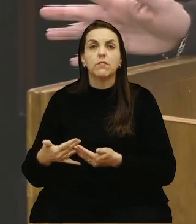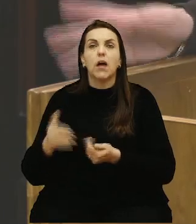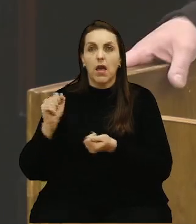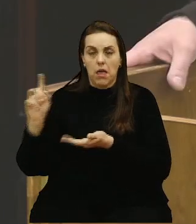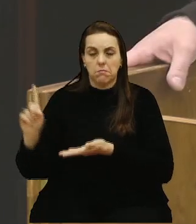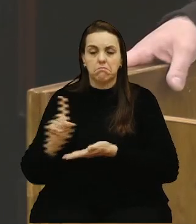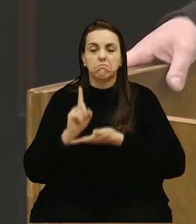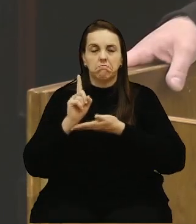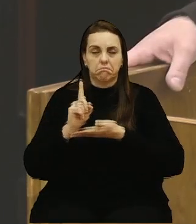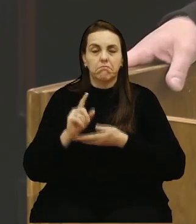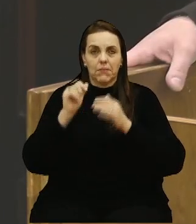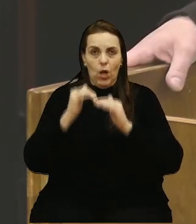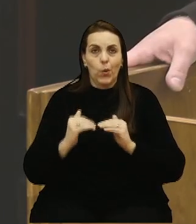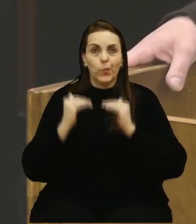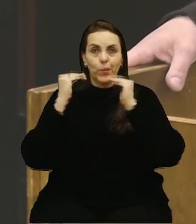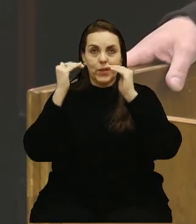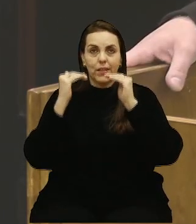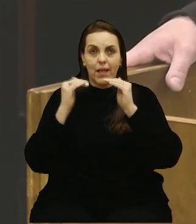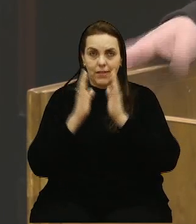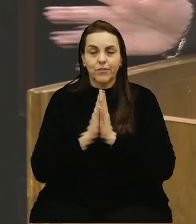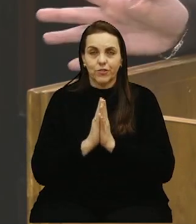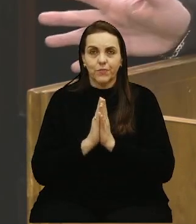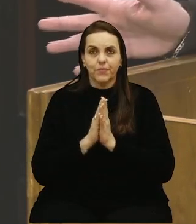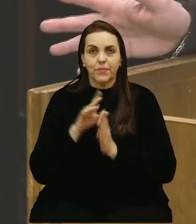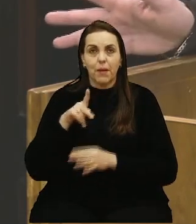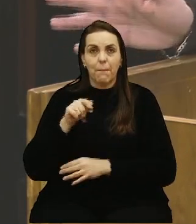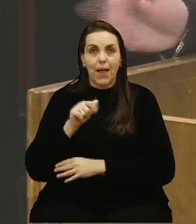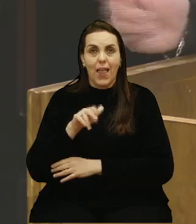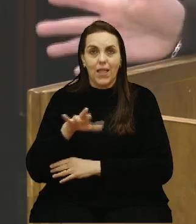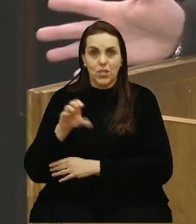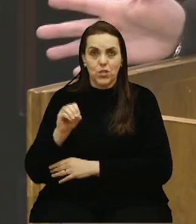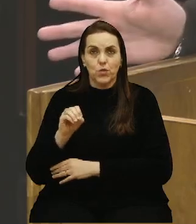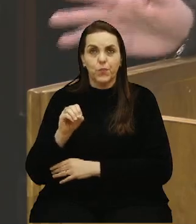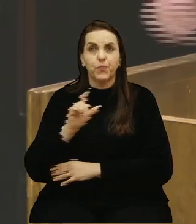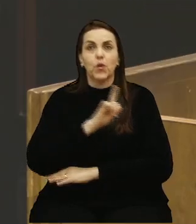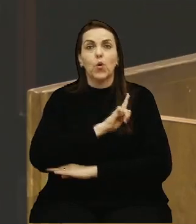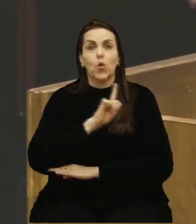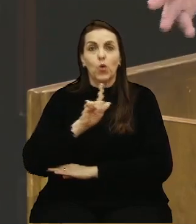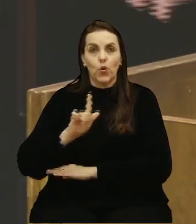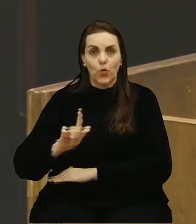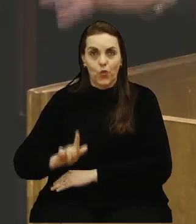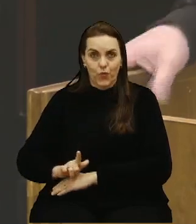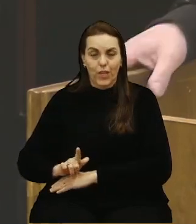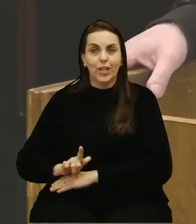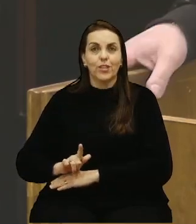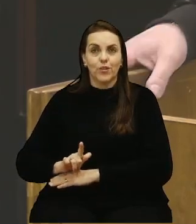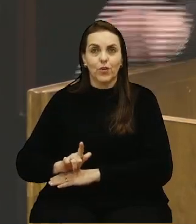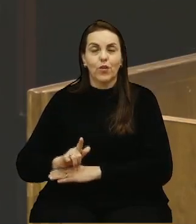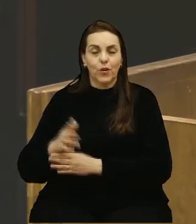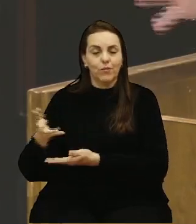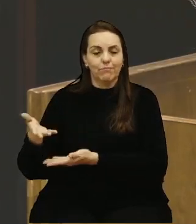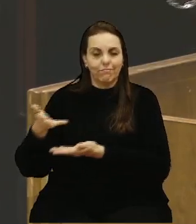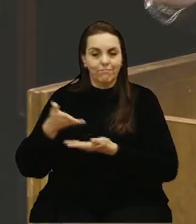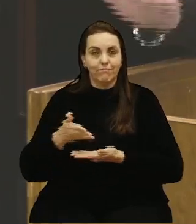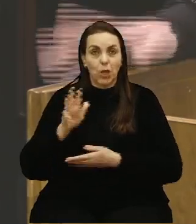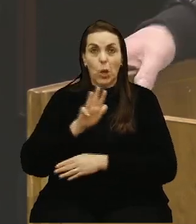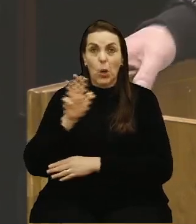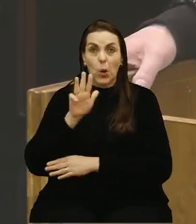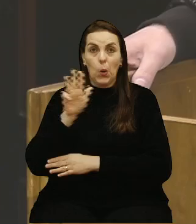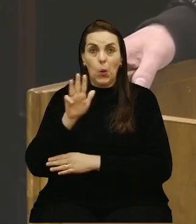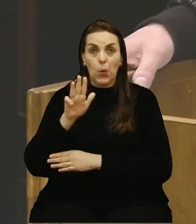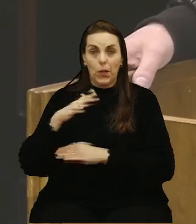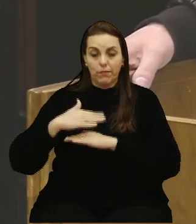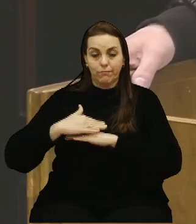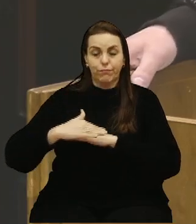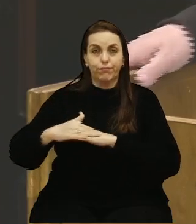no Palácio Piratini. O governador, quando recebeu o Lula com tapete vermelho, deve ter